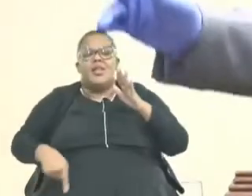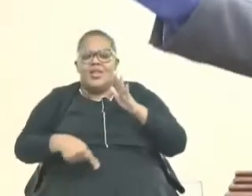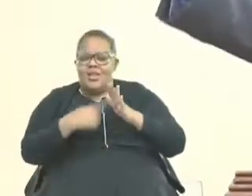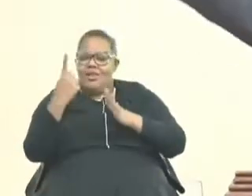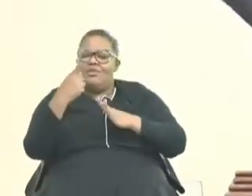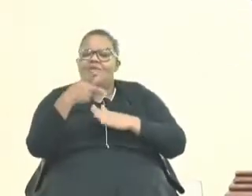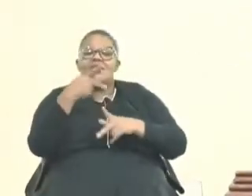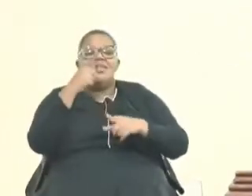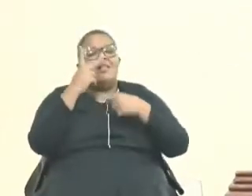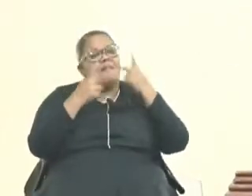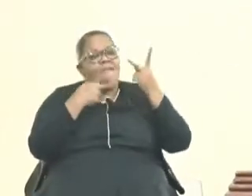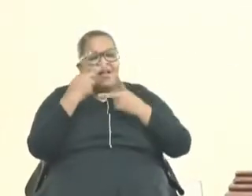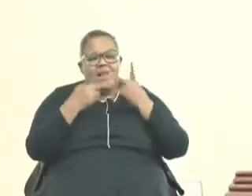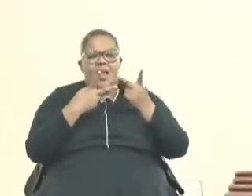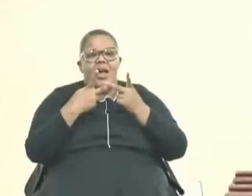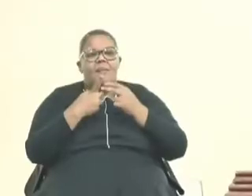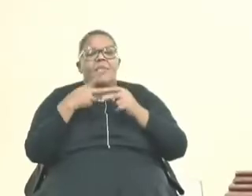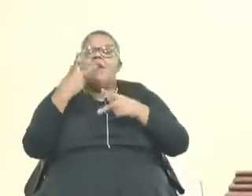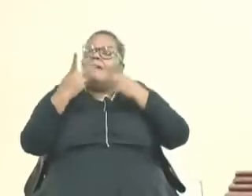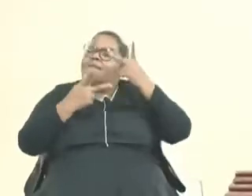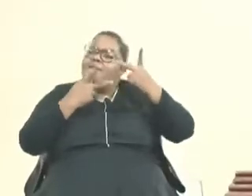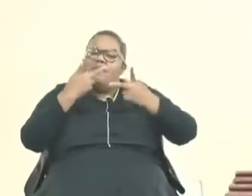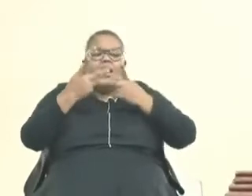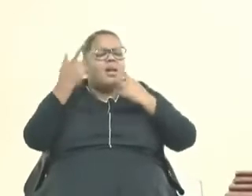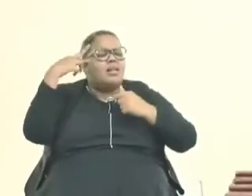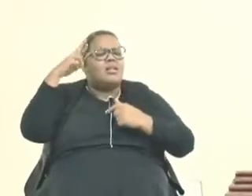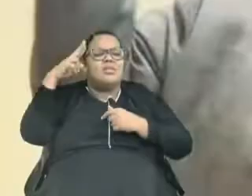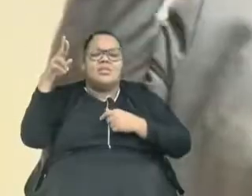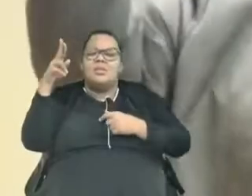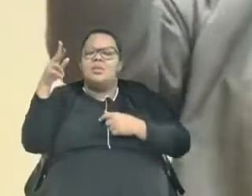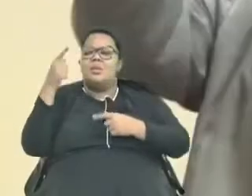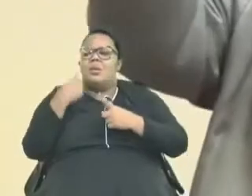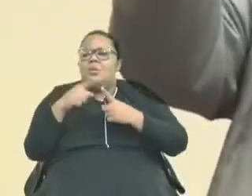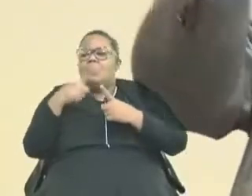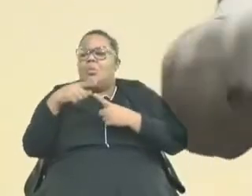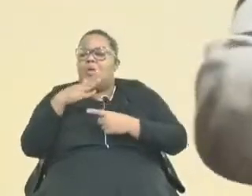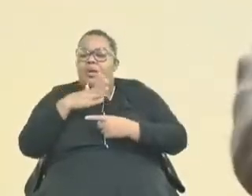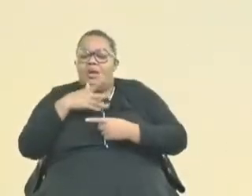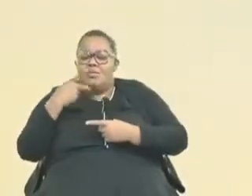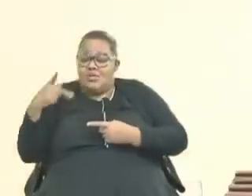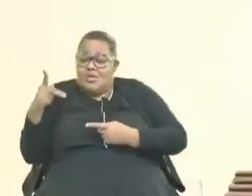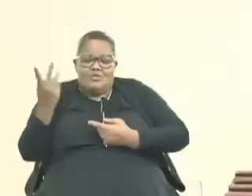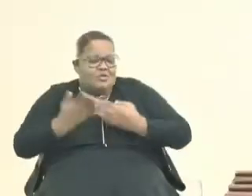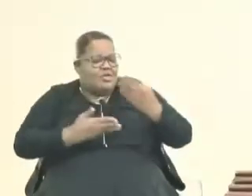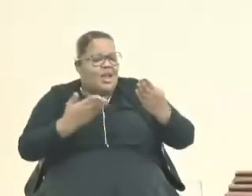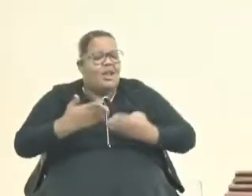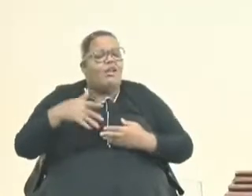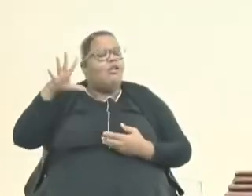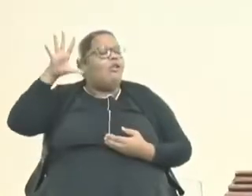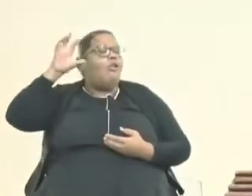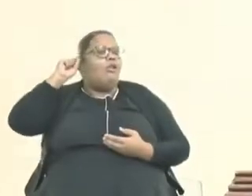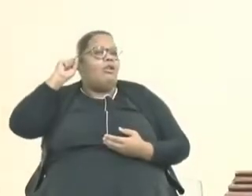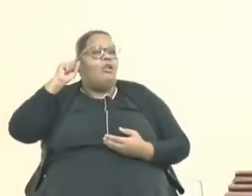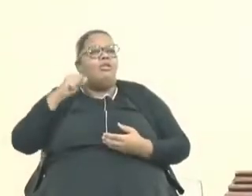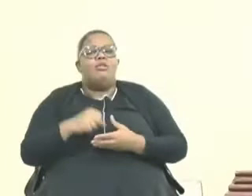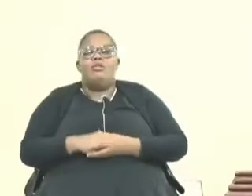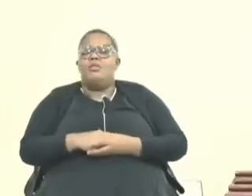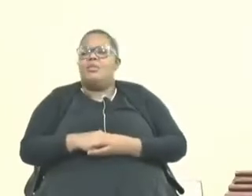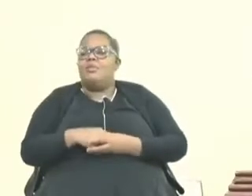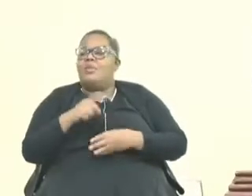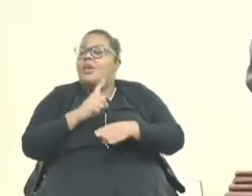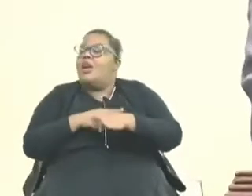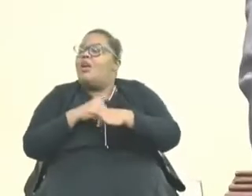você diga e fala Senhor porque o teu servo a e agora